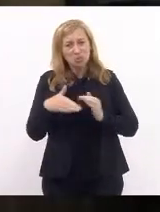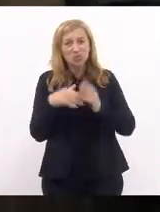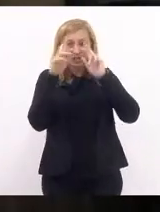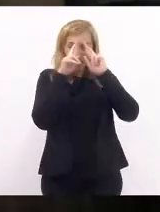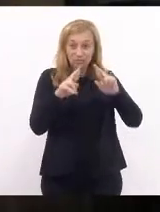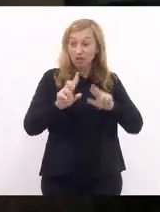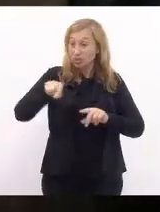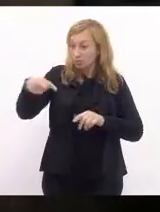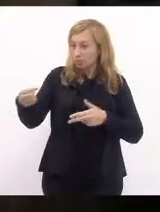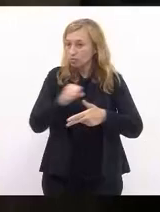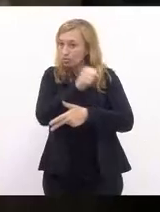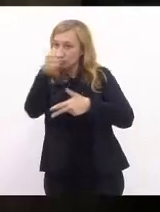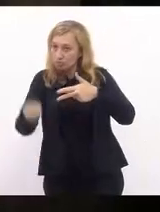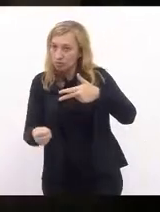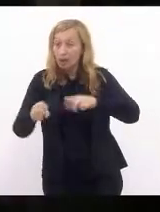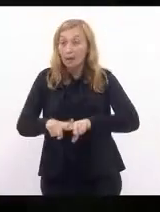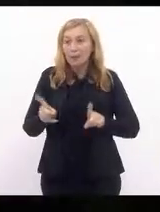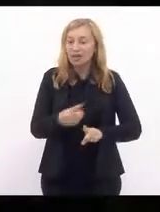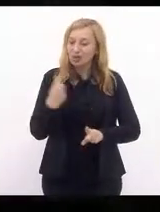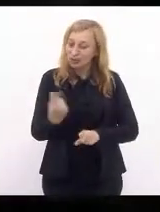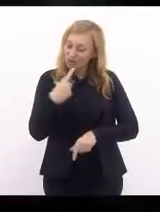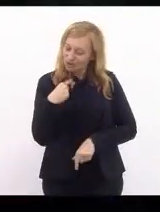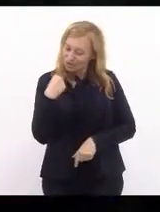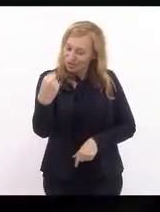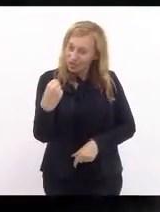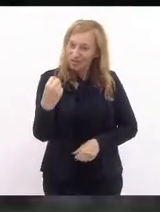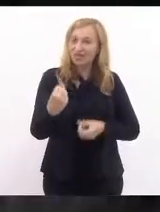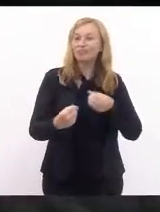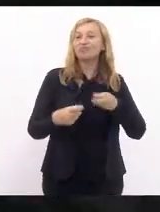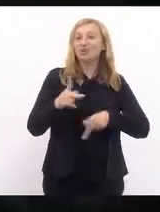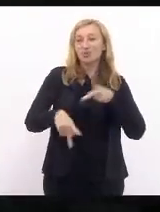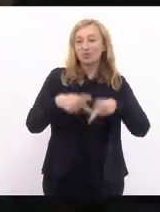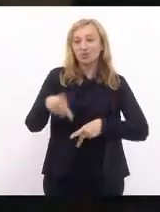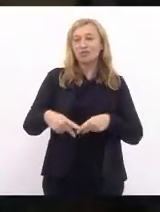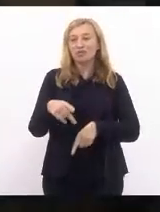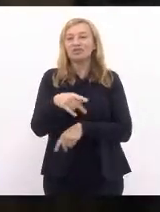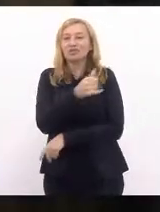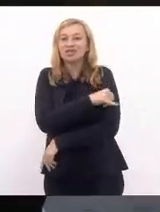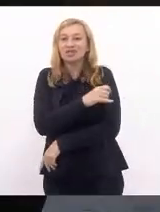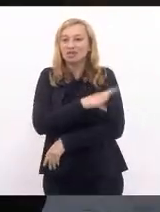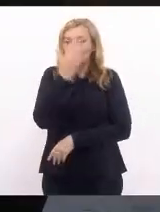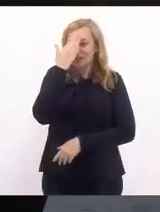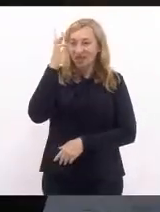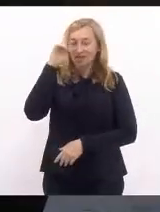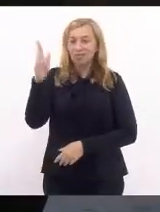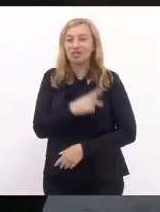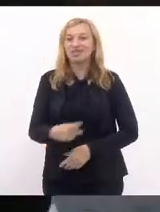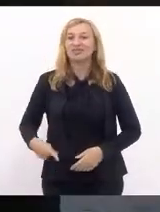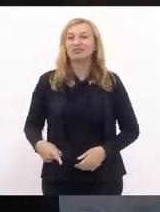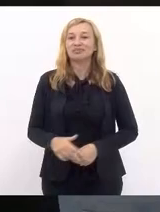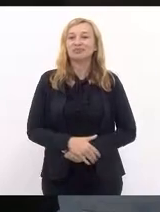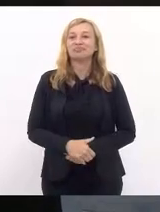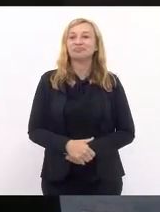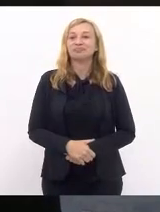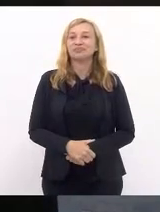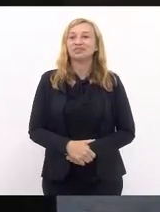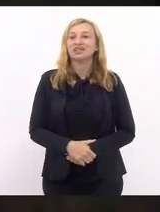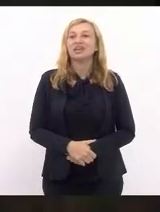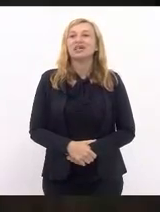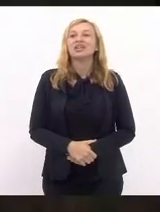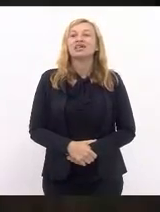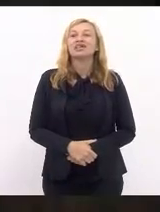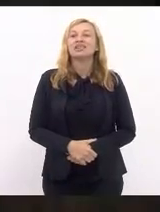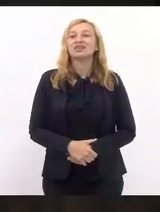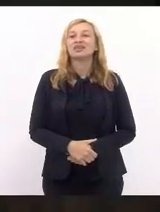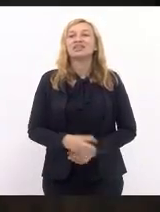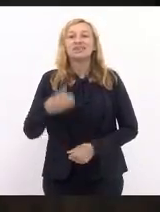todo o respeito aos outros poderes mas nós fomos eleitos pelo povo do Rio de Janeiro Muito obrigado presidente o secretário Samuel